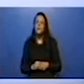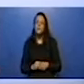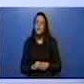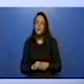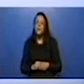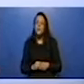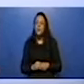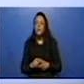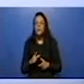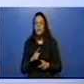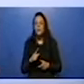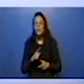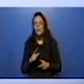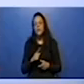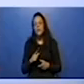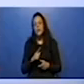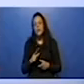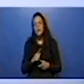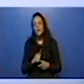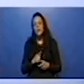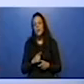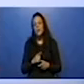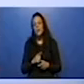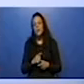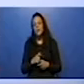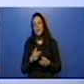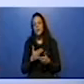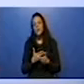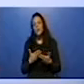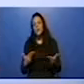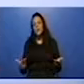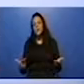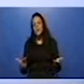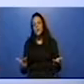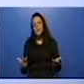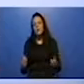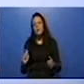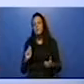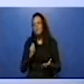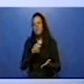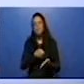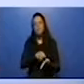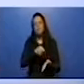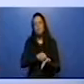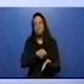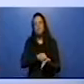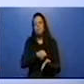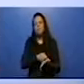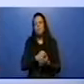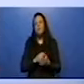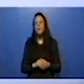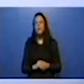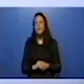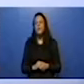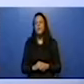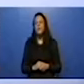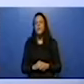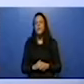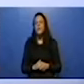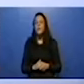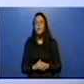Galera, e tem uma coisa que é mais tranquila ainda. Não tem tanta exigência para isso, não. Todas as